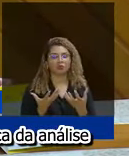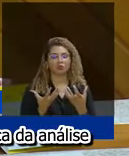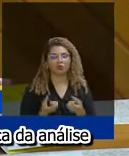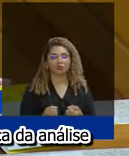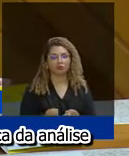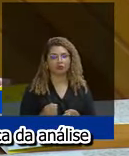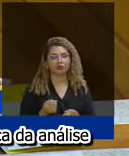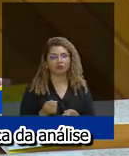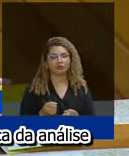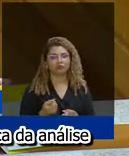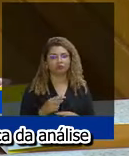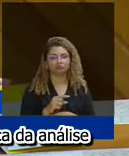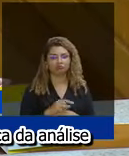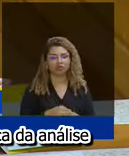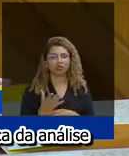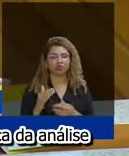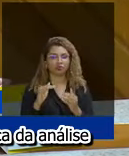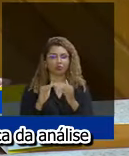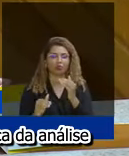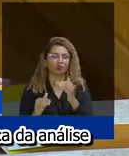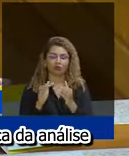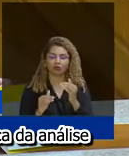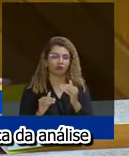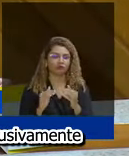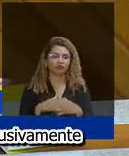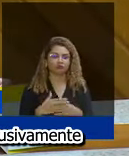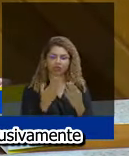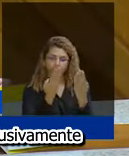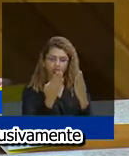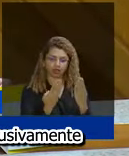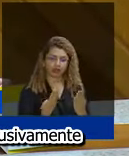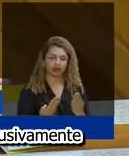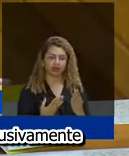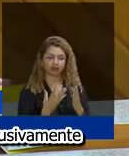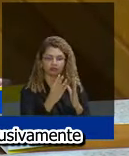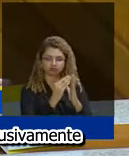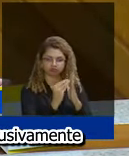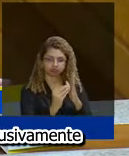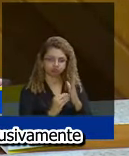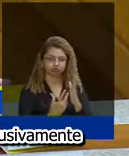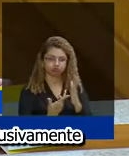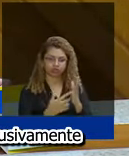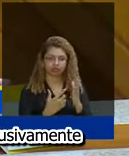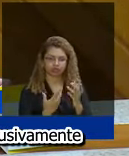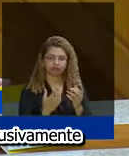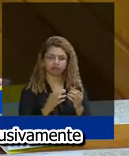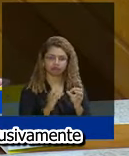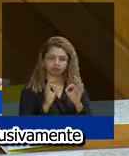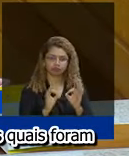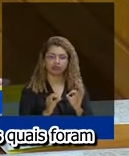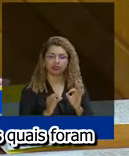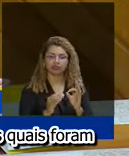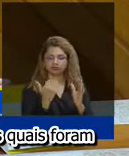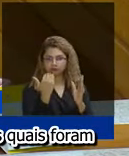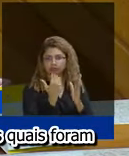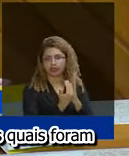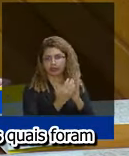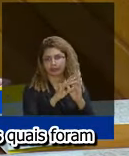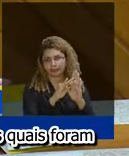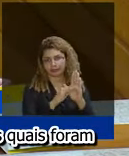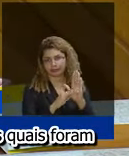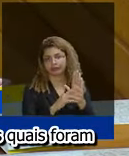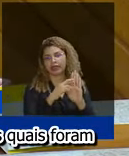na medida em que não existe qualquer obscuridade acerca da análise do conteúdo reputado irregular. O que se observa é exclusivamente o